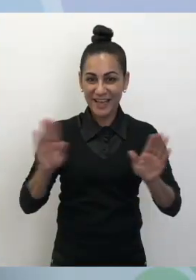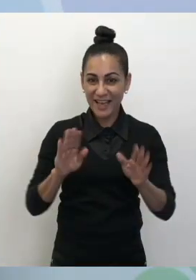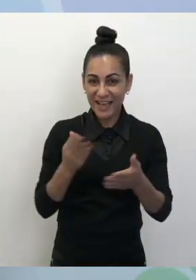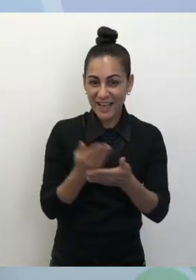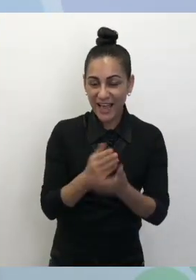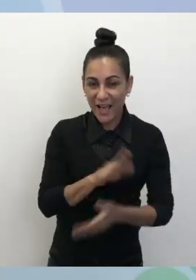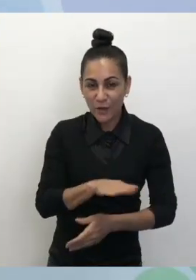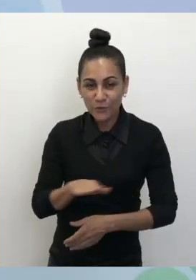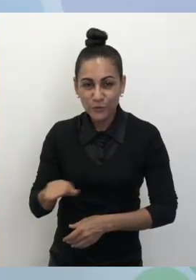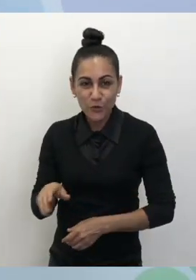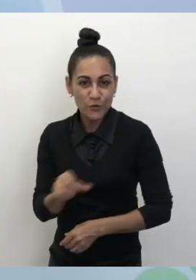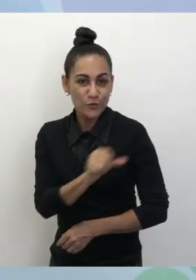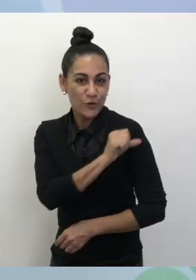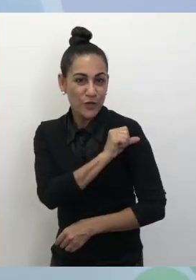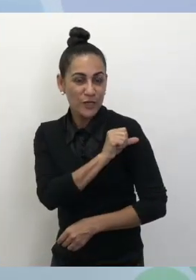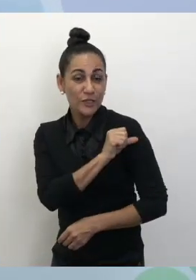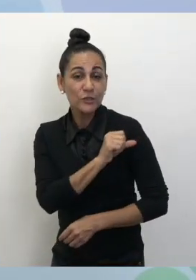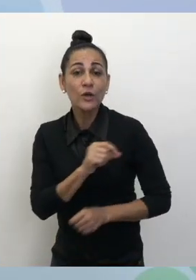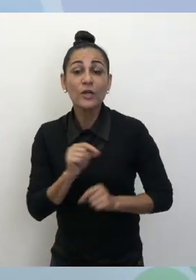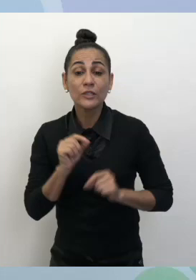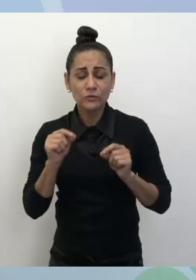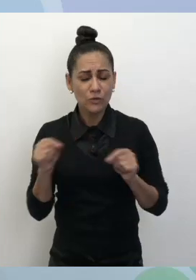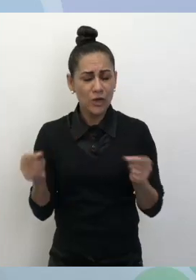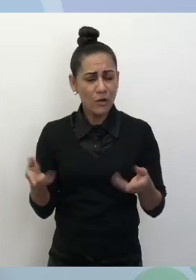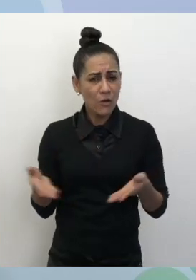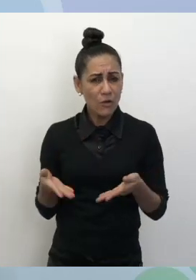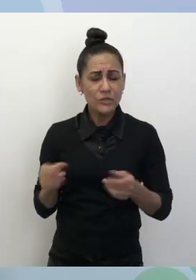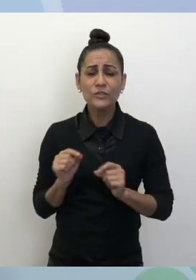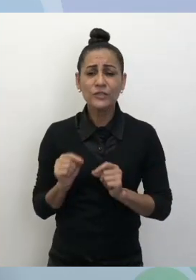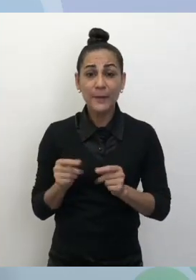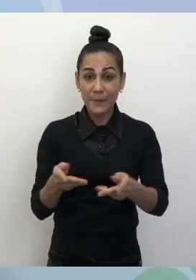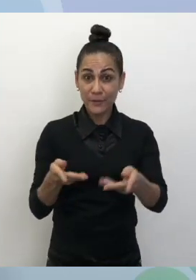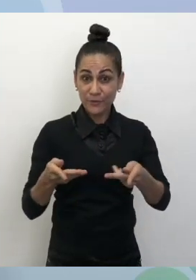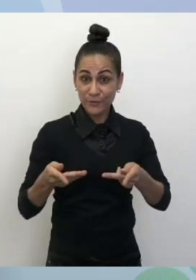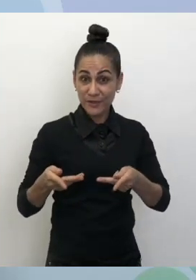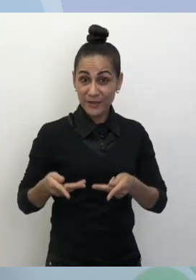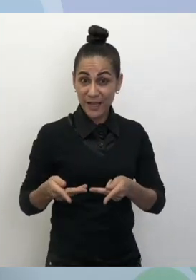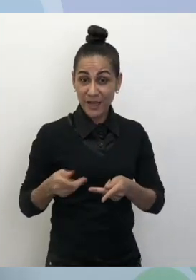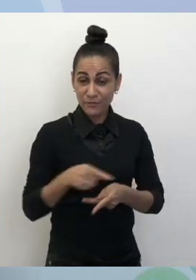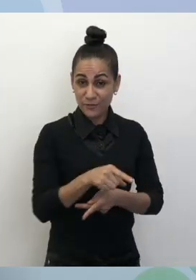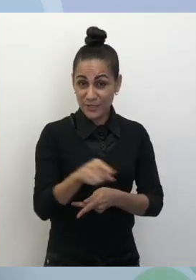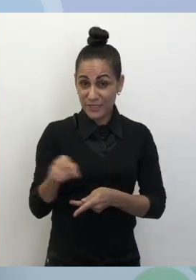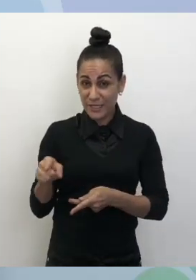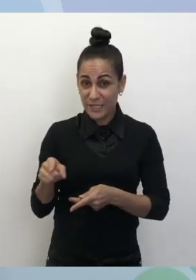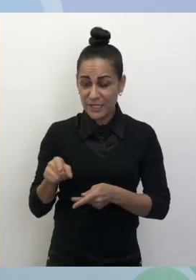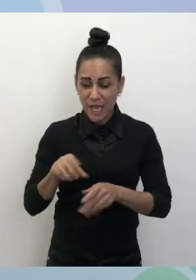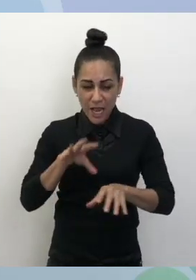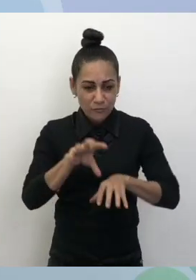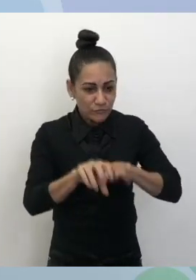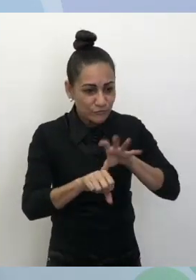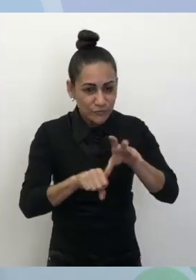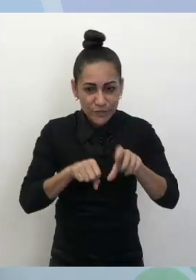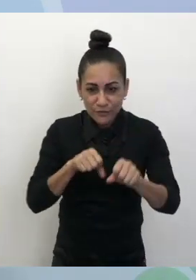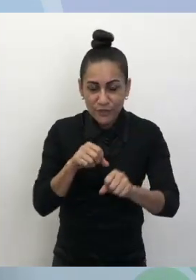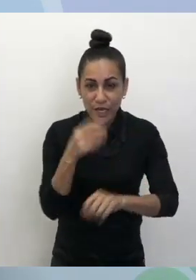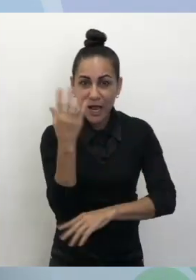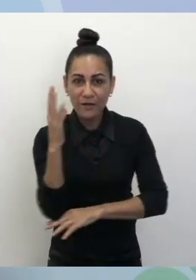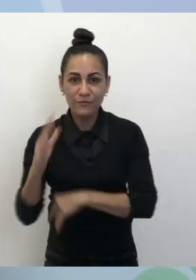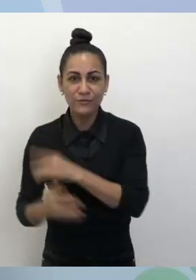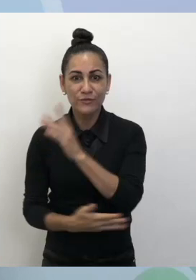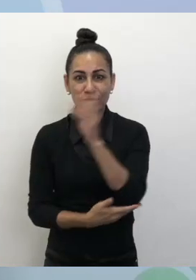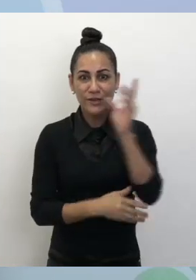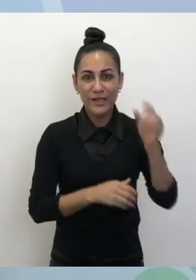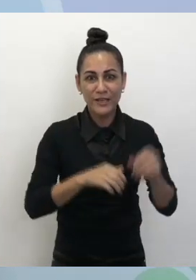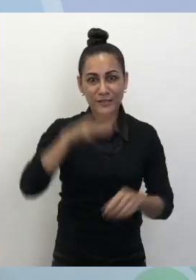Salve, nono ano! Eu tô aqui para convidá-lo a desbravar a floresta